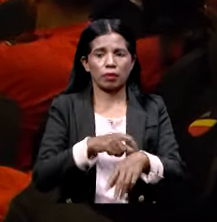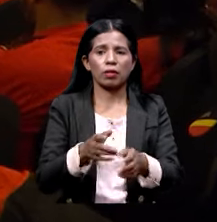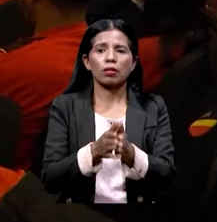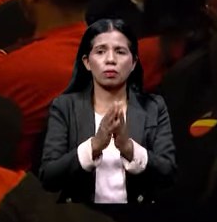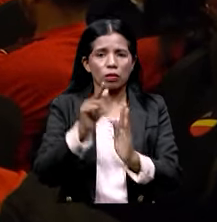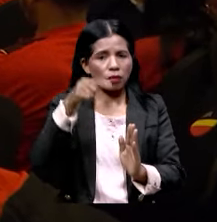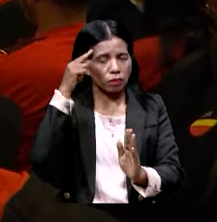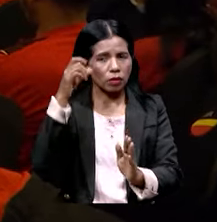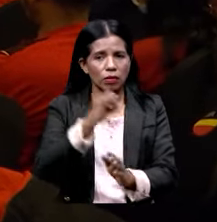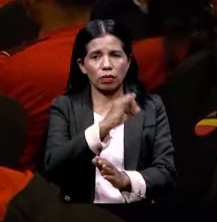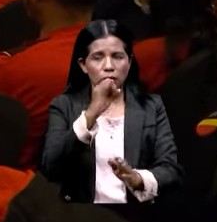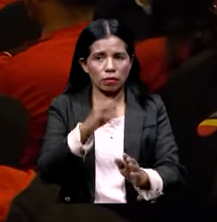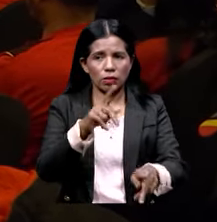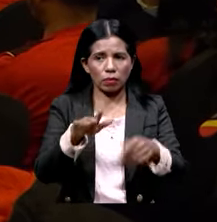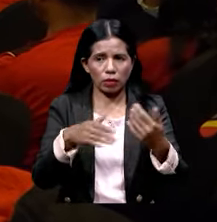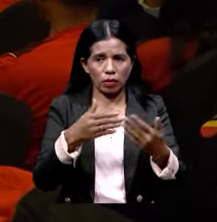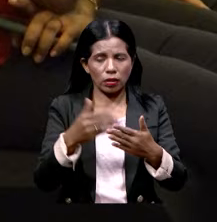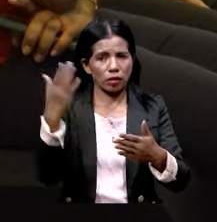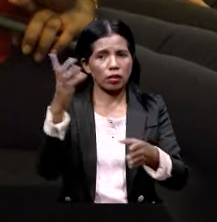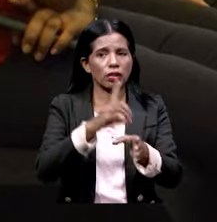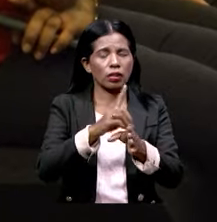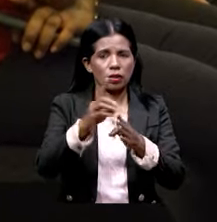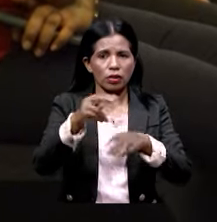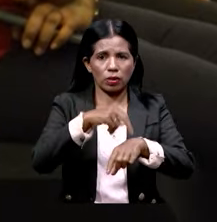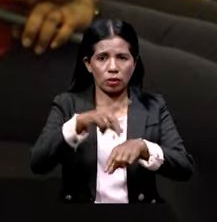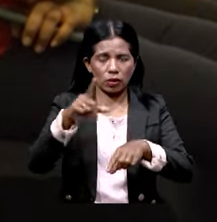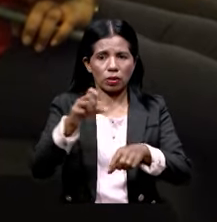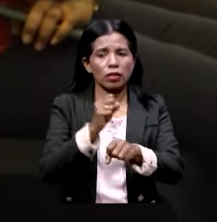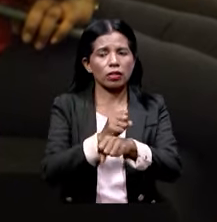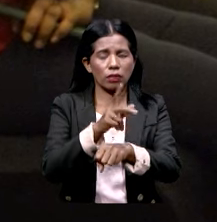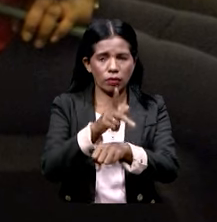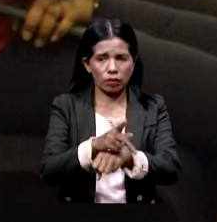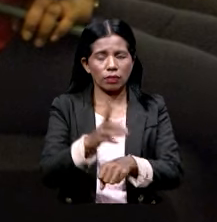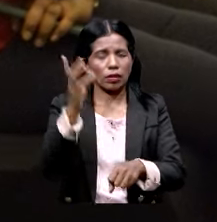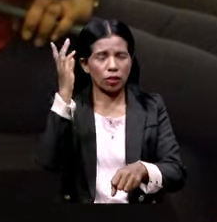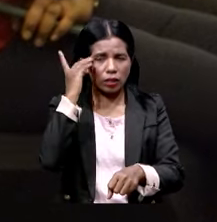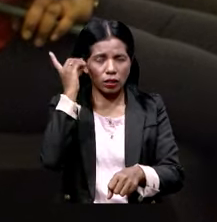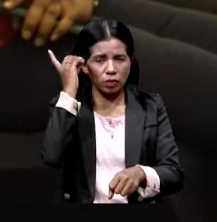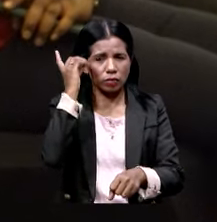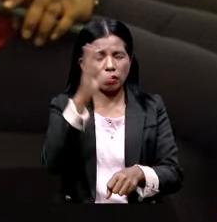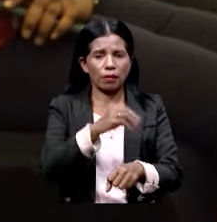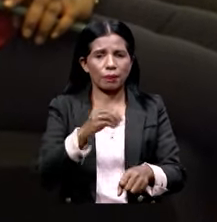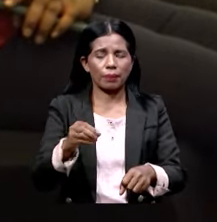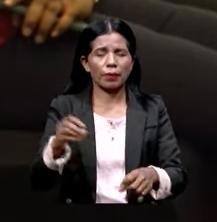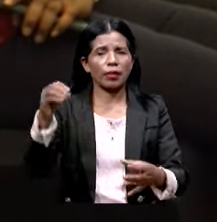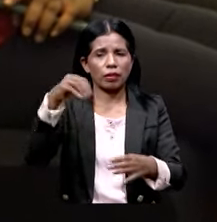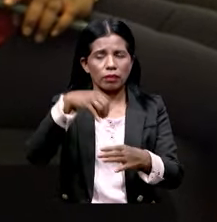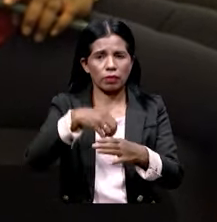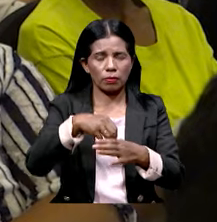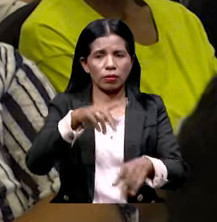atu investiga funcionário sira e a direção nacional no CFOP, tamba desconfia acto ne envolve mos funcionário